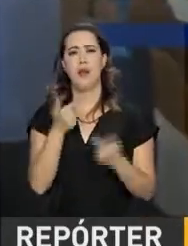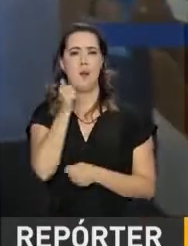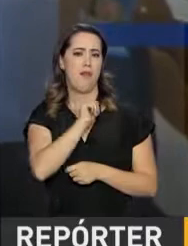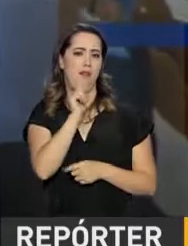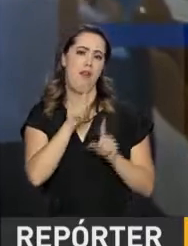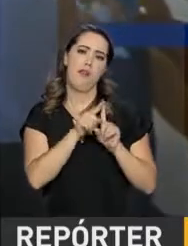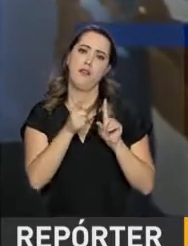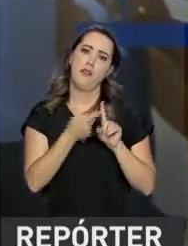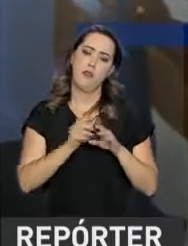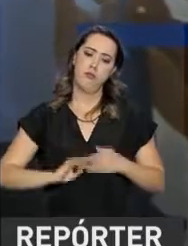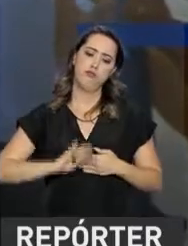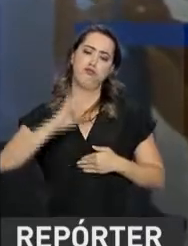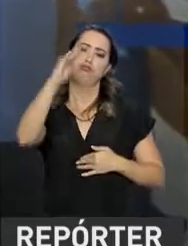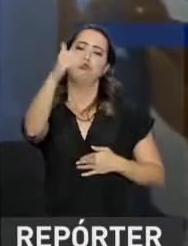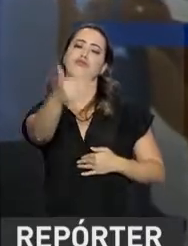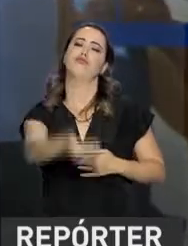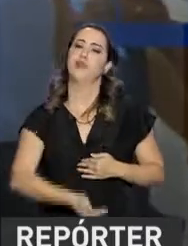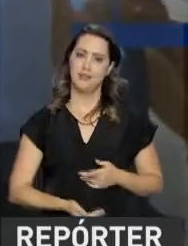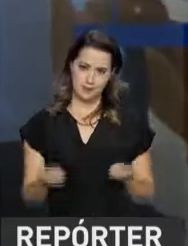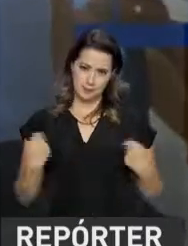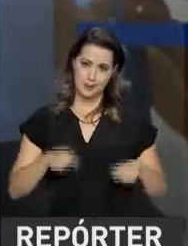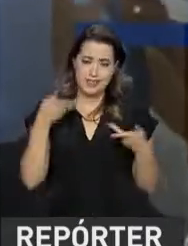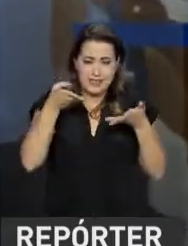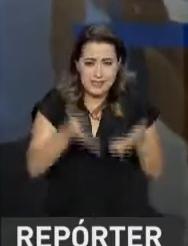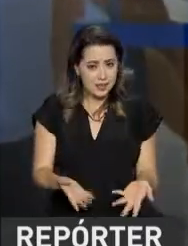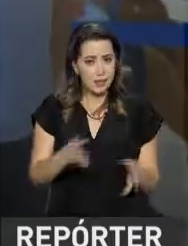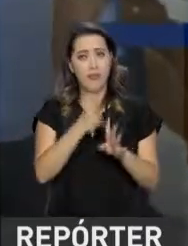consagrada com aquele barrigão e tudo que vinha atrás pegar essa fila toda é difícil